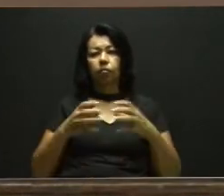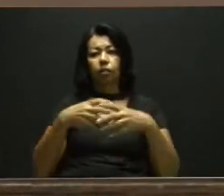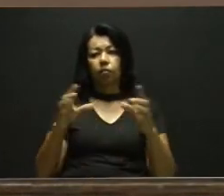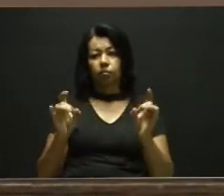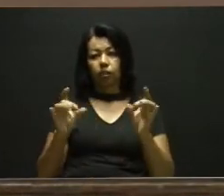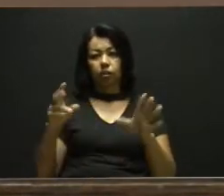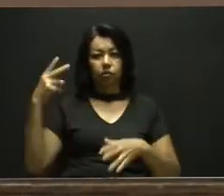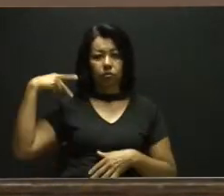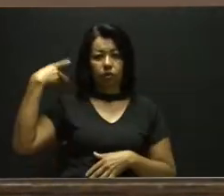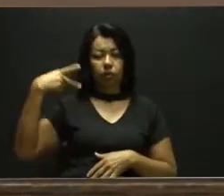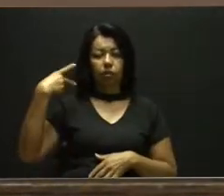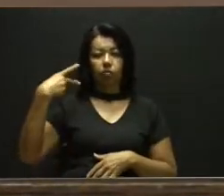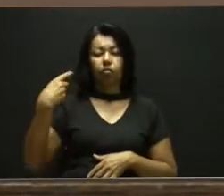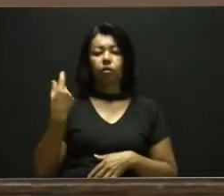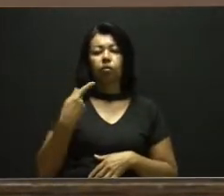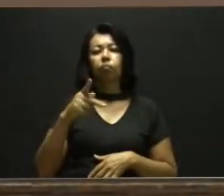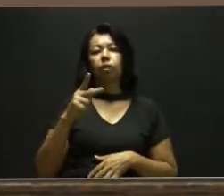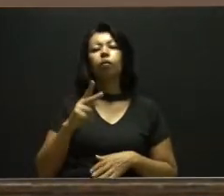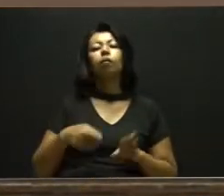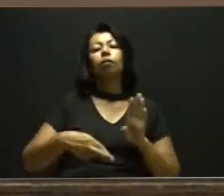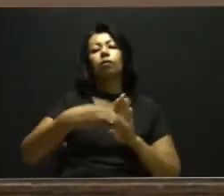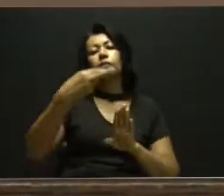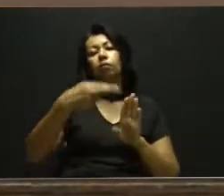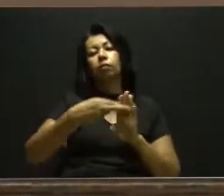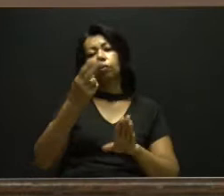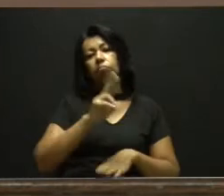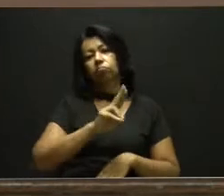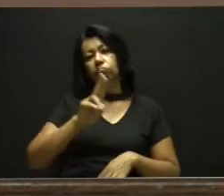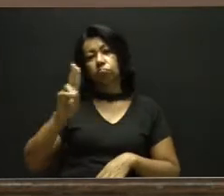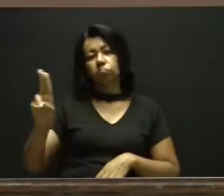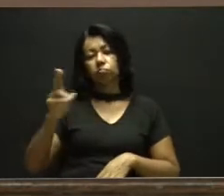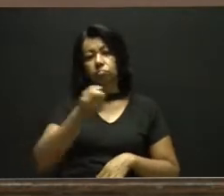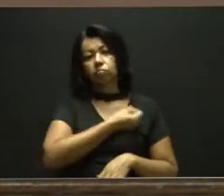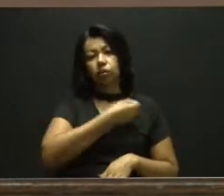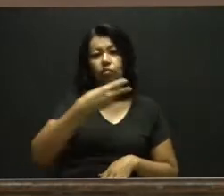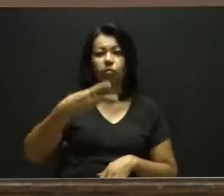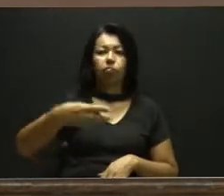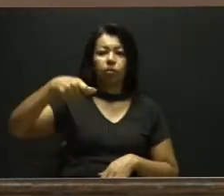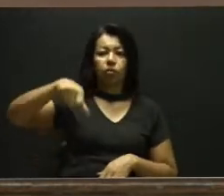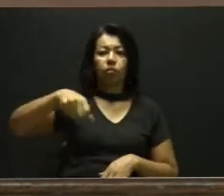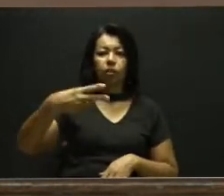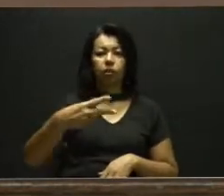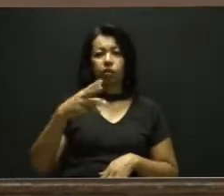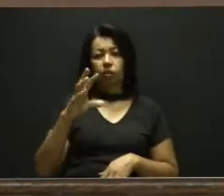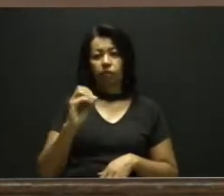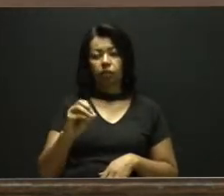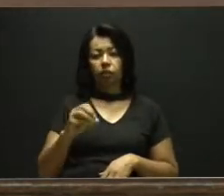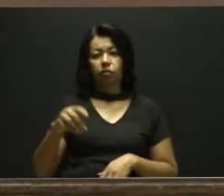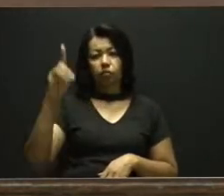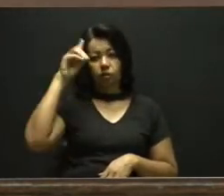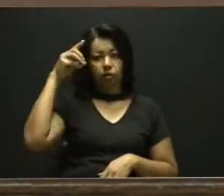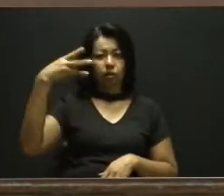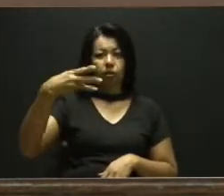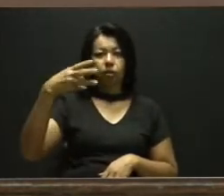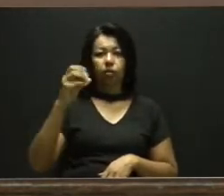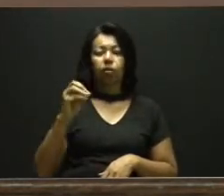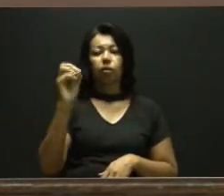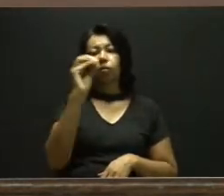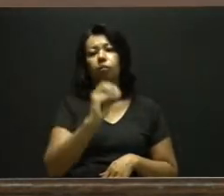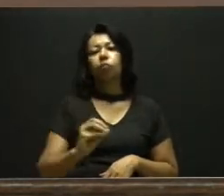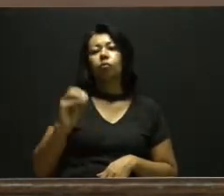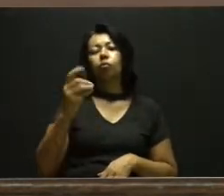especial de vereadores nomeada através da resolução número 2 mil novecentos e vinte e trinta de outubro do corrente